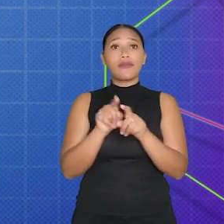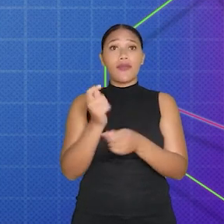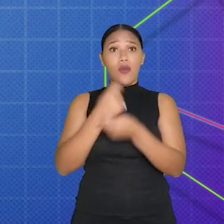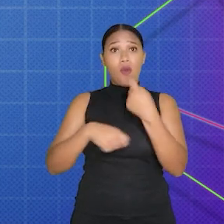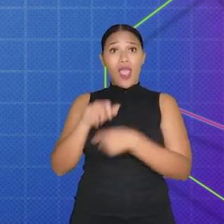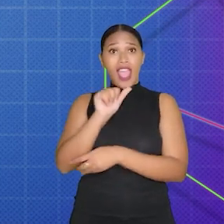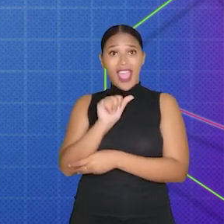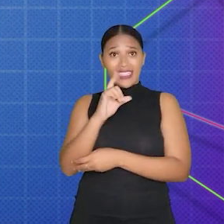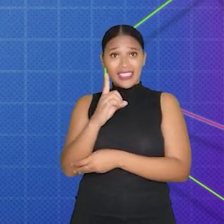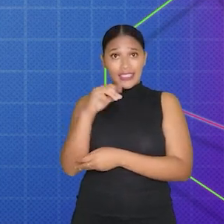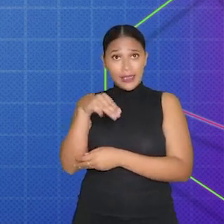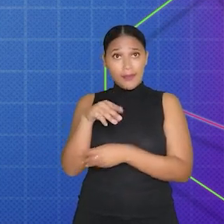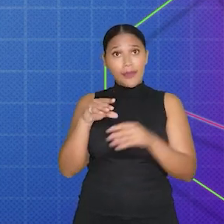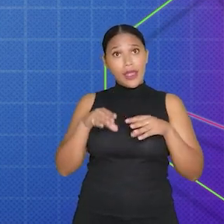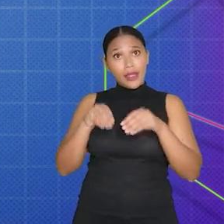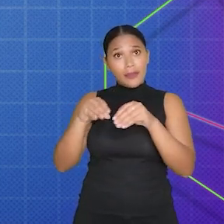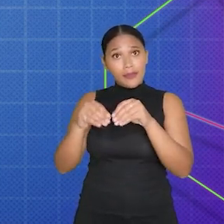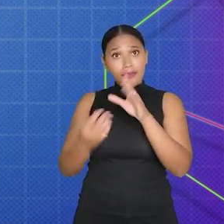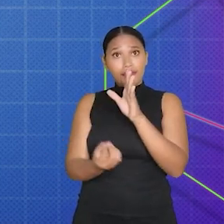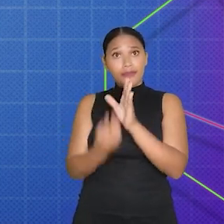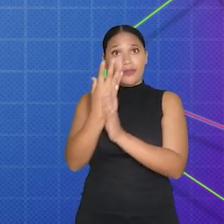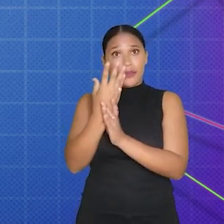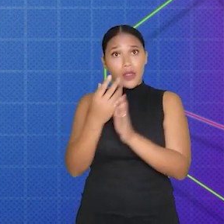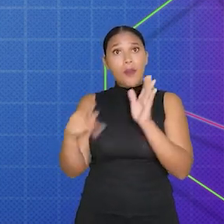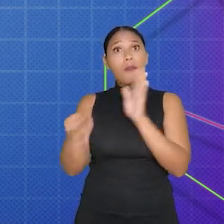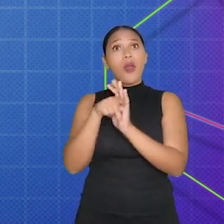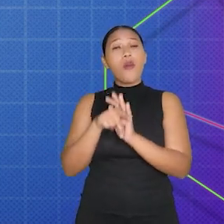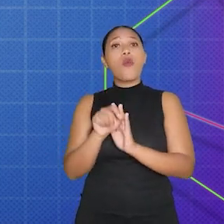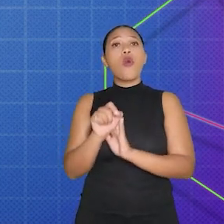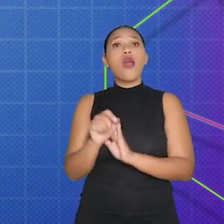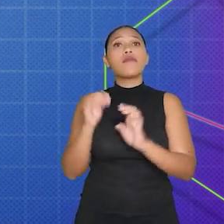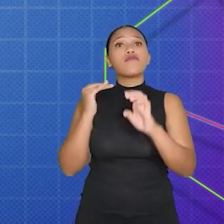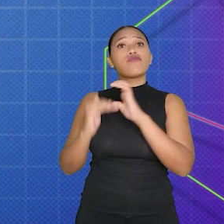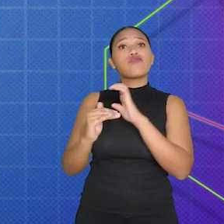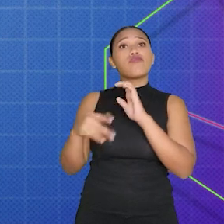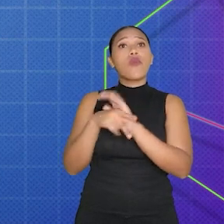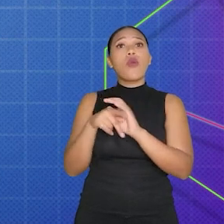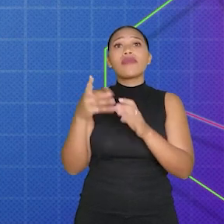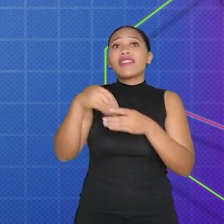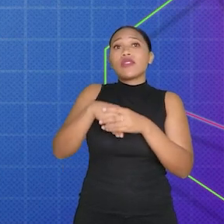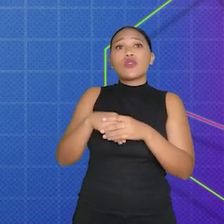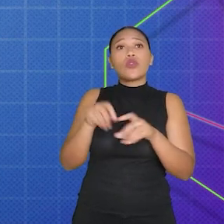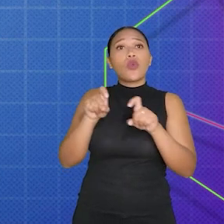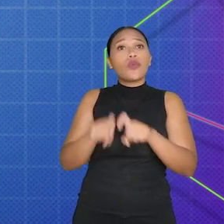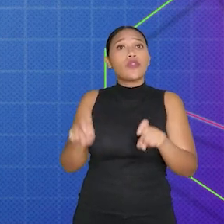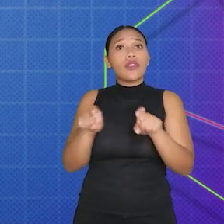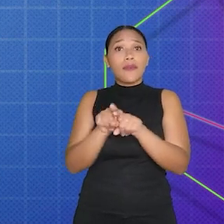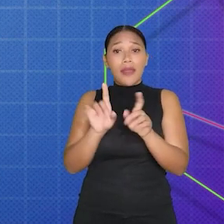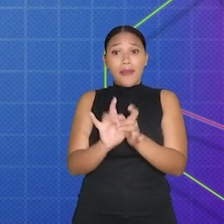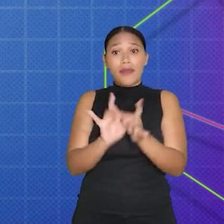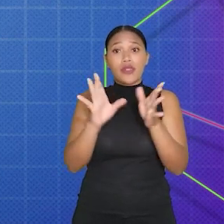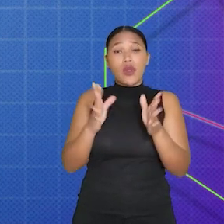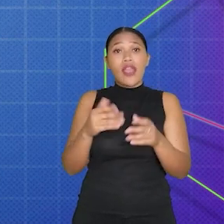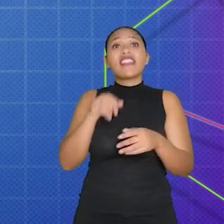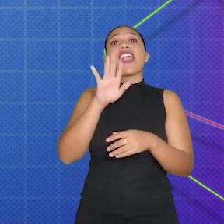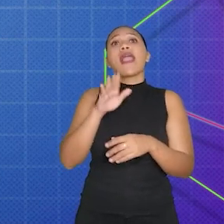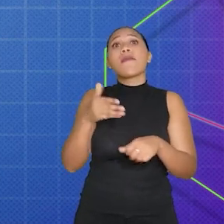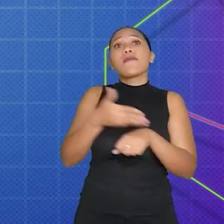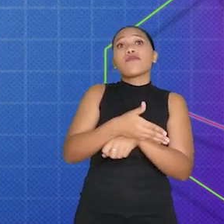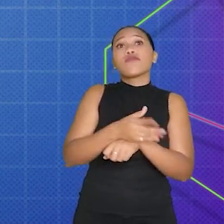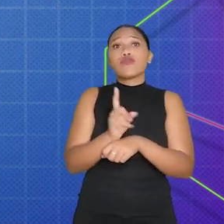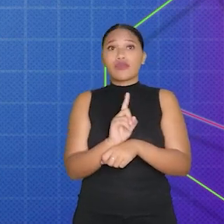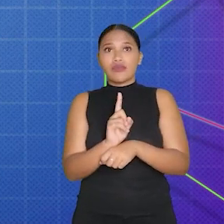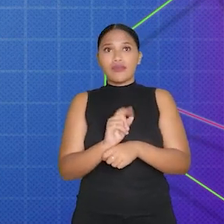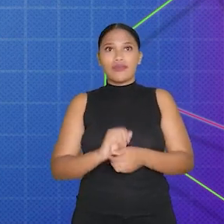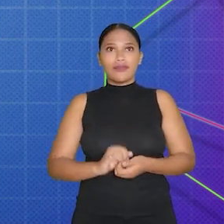de usuários. Um administrador pode criar, modificar e excluir contas de usuários em um computador, além de definir permissões de acesso